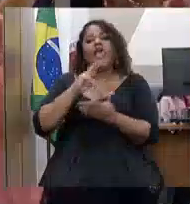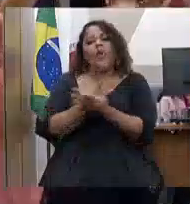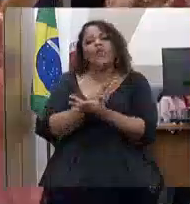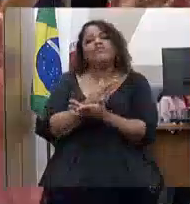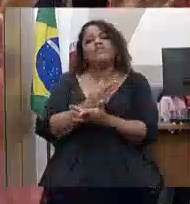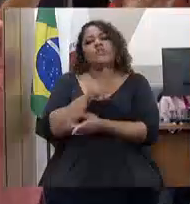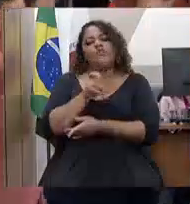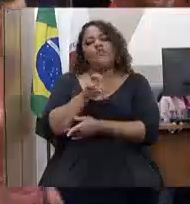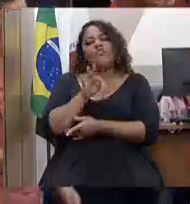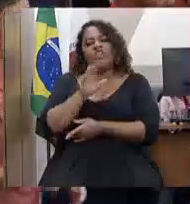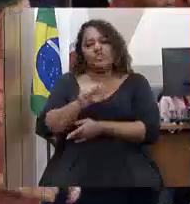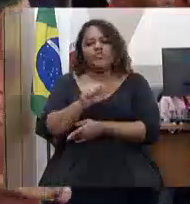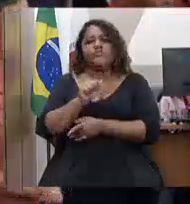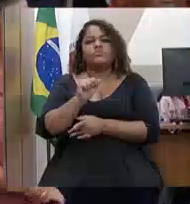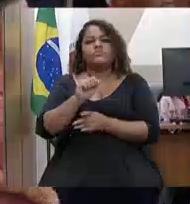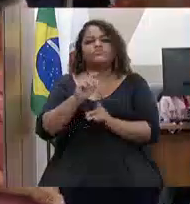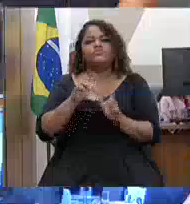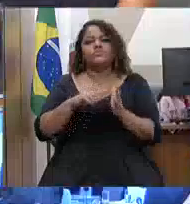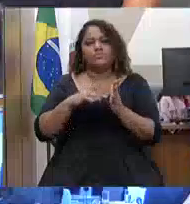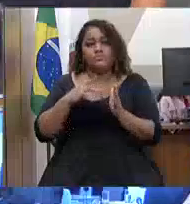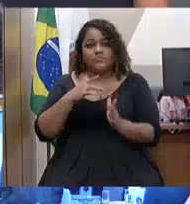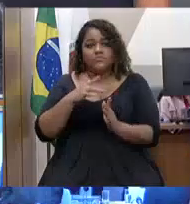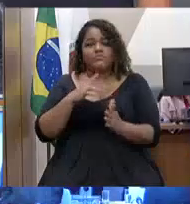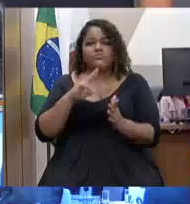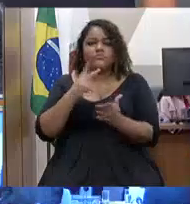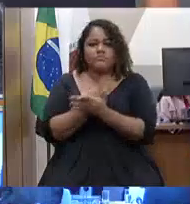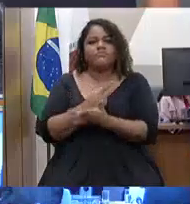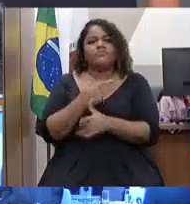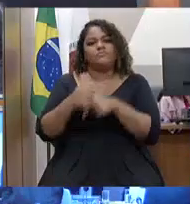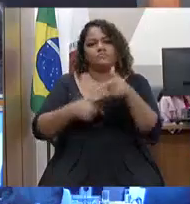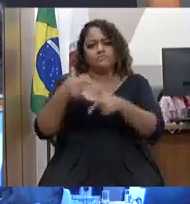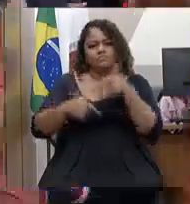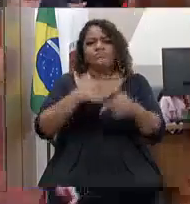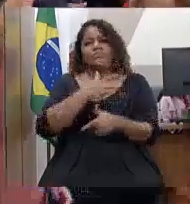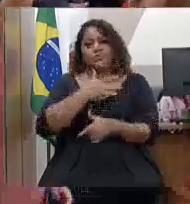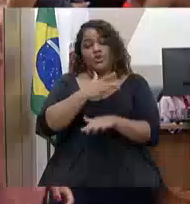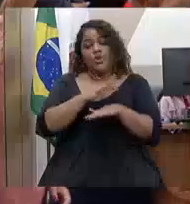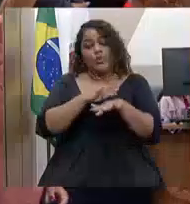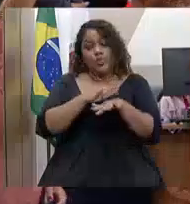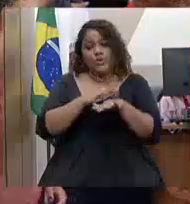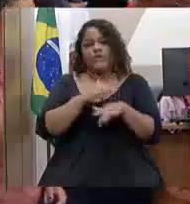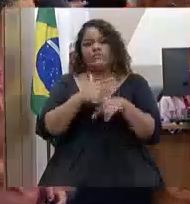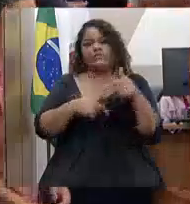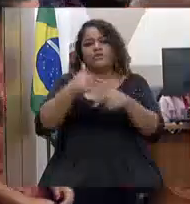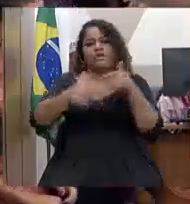trabalho trabalhadores e trabalhadores vítimas de acidentes doenças do trabalho